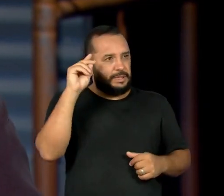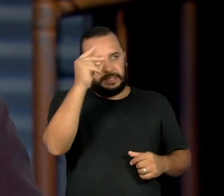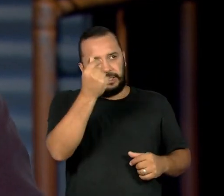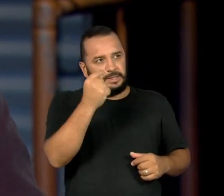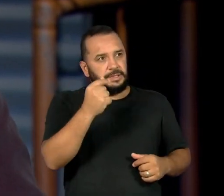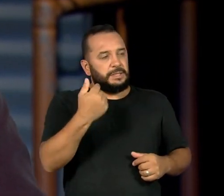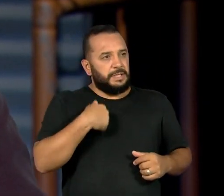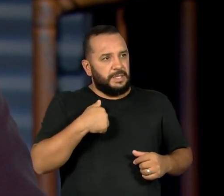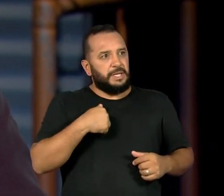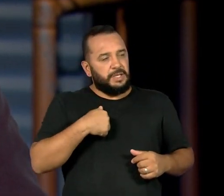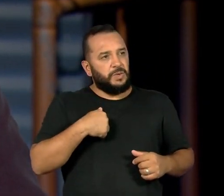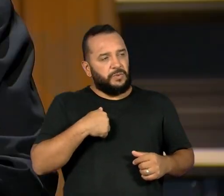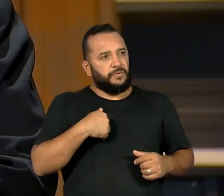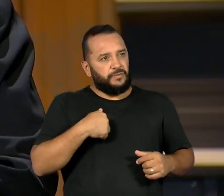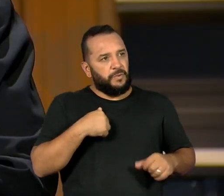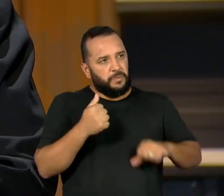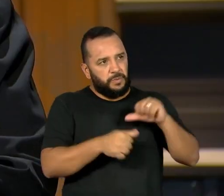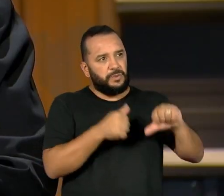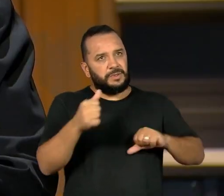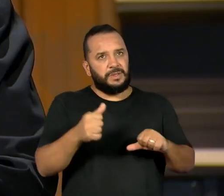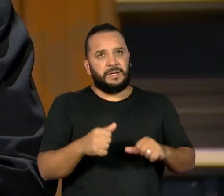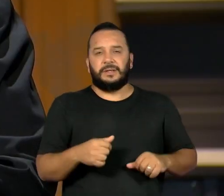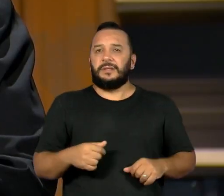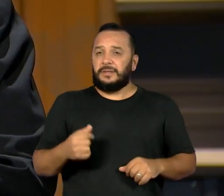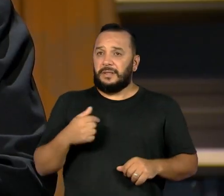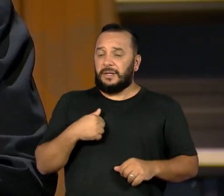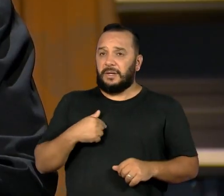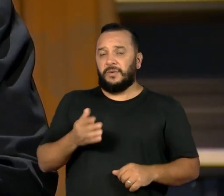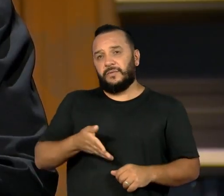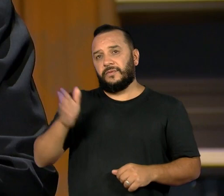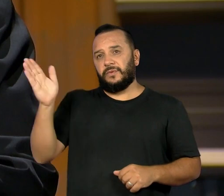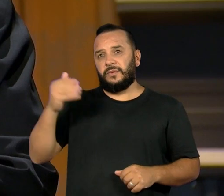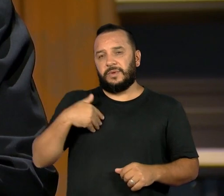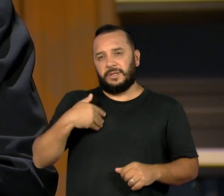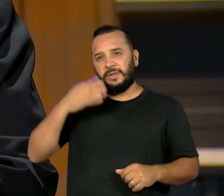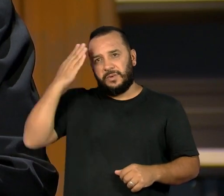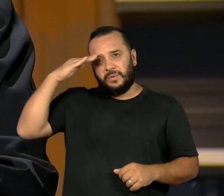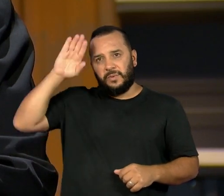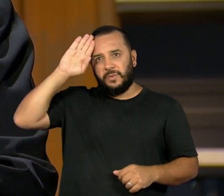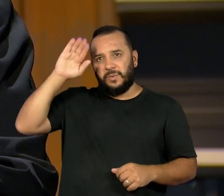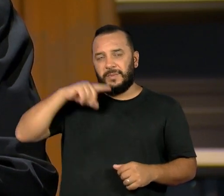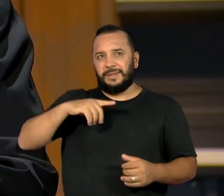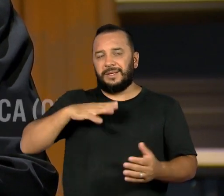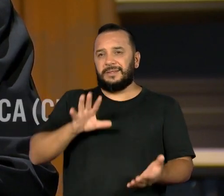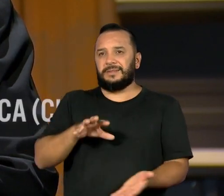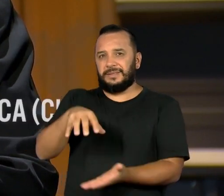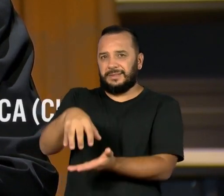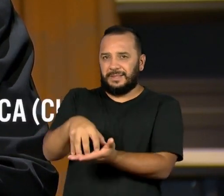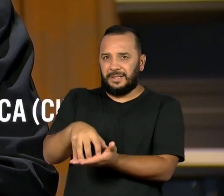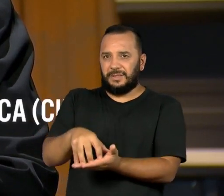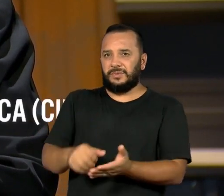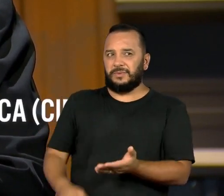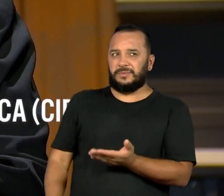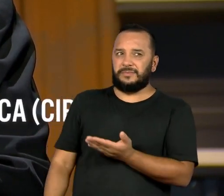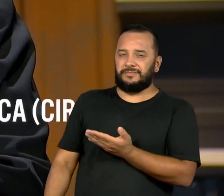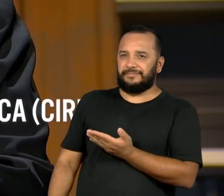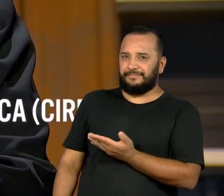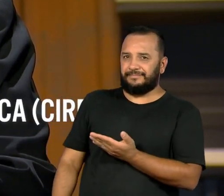uma outra página. Eu acho que a chave foi o período que eu fiquei em Cuba. Eu fiquei num centro de habilitação voltado a estrangeiros, em